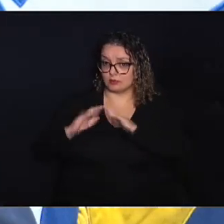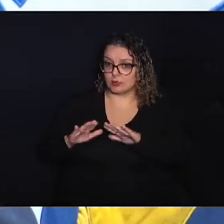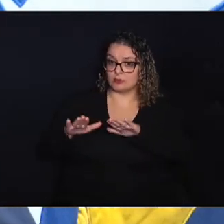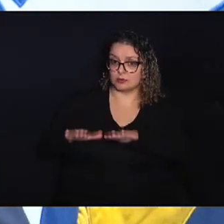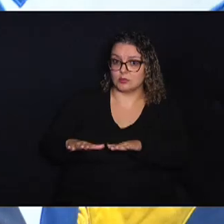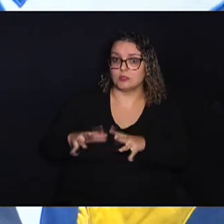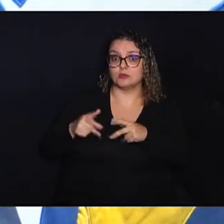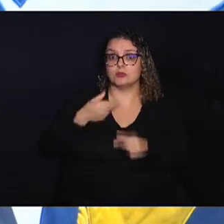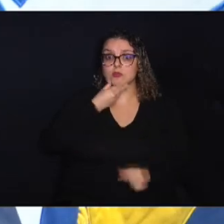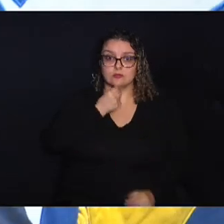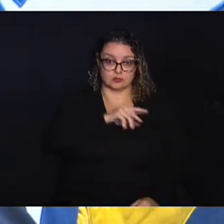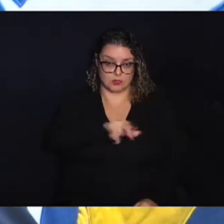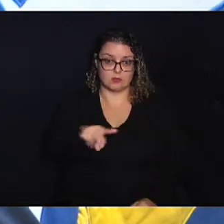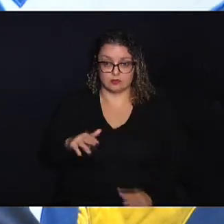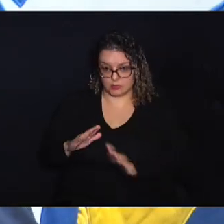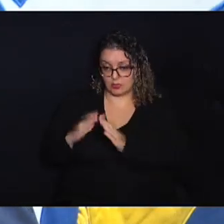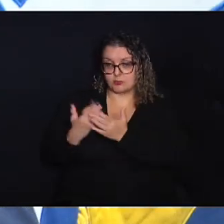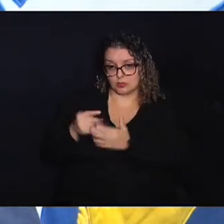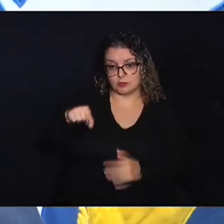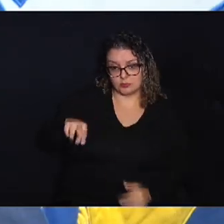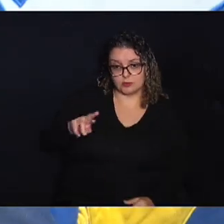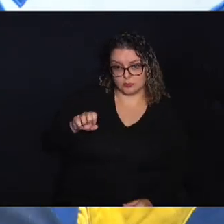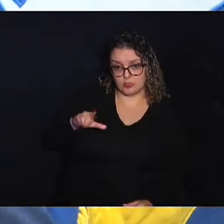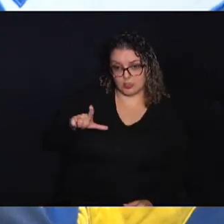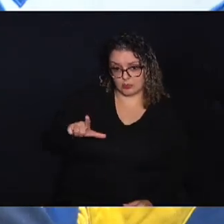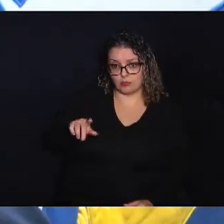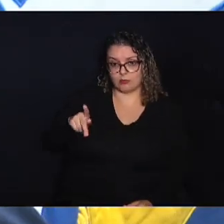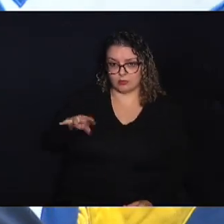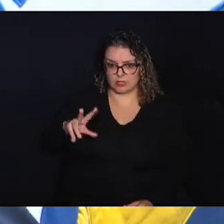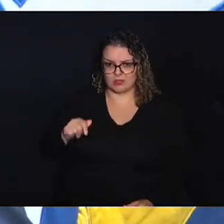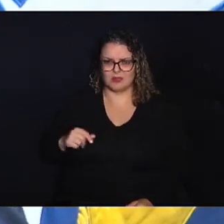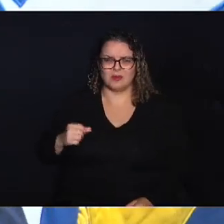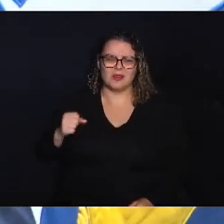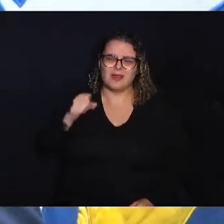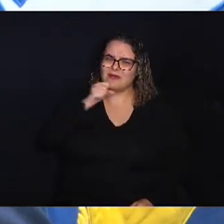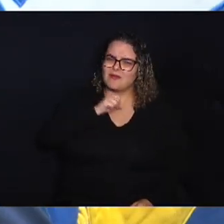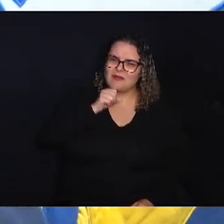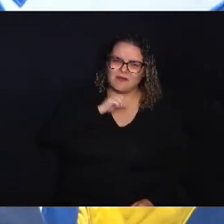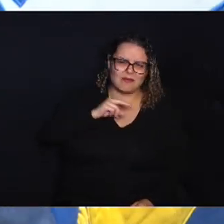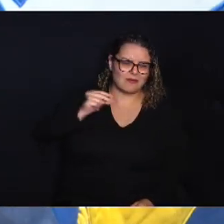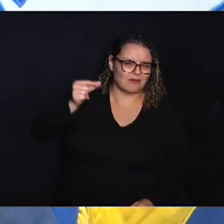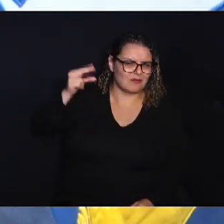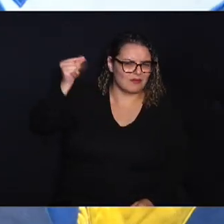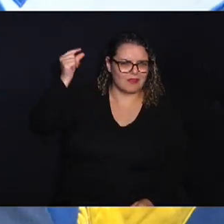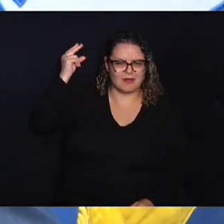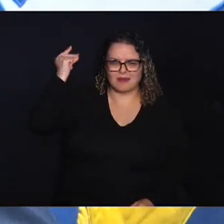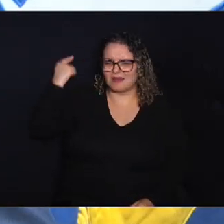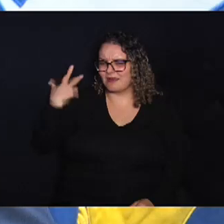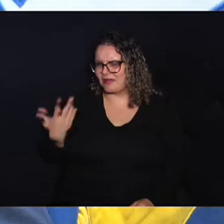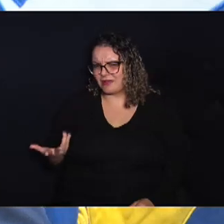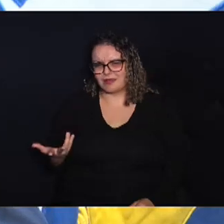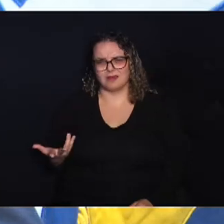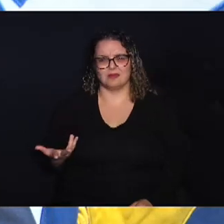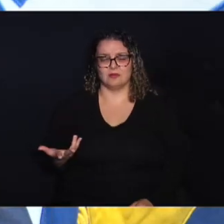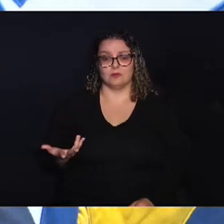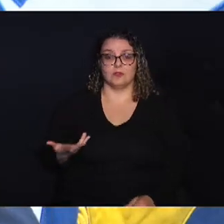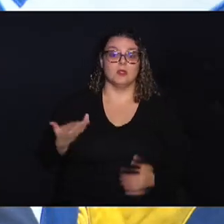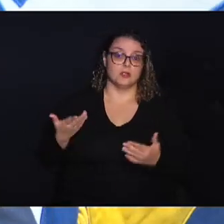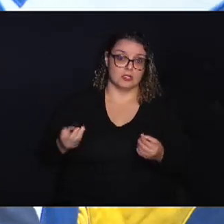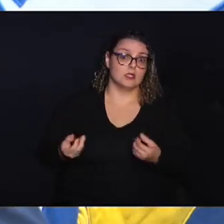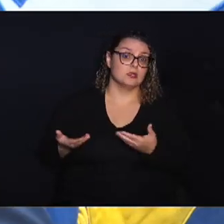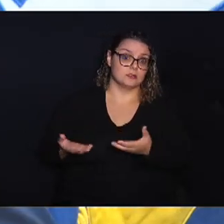meus irmãos estudaram no Raul Pila. Então, um colégio assim, muito antigo, bem antigo mesmo. E, dado